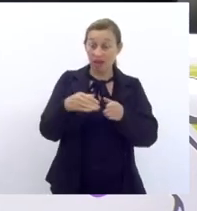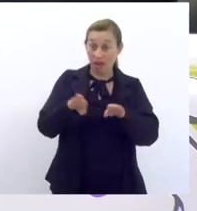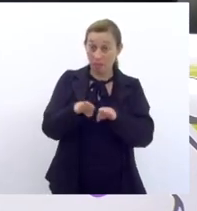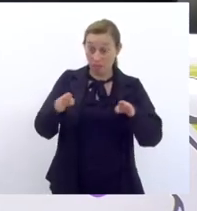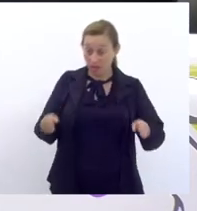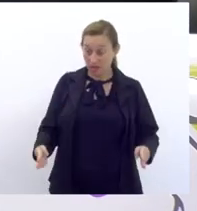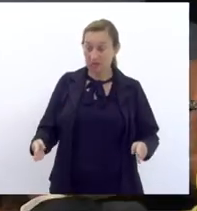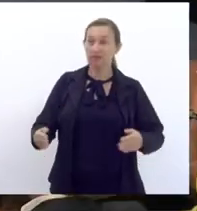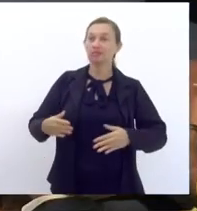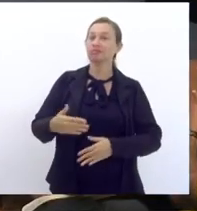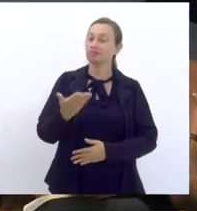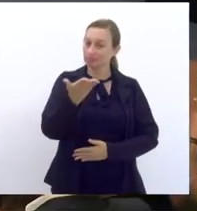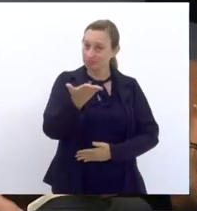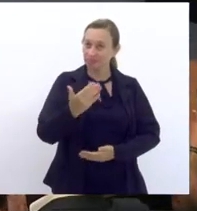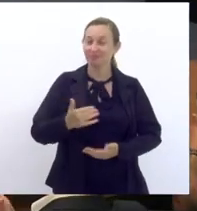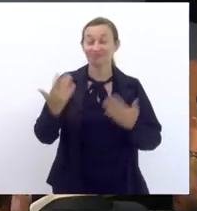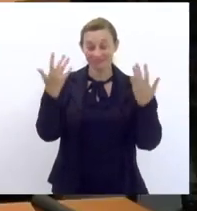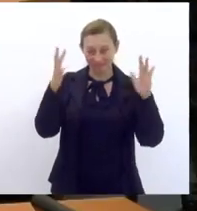mesa de honra por favor presidente